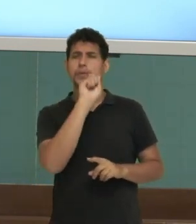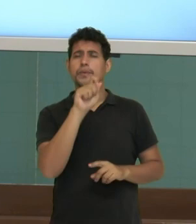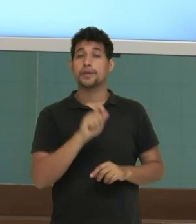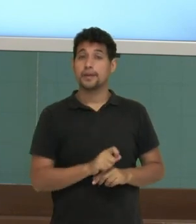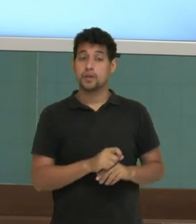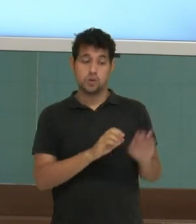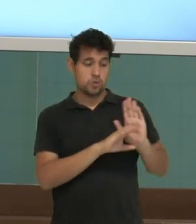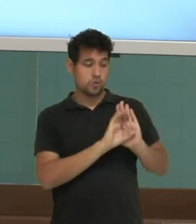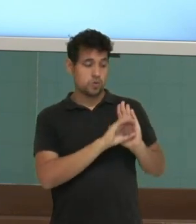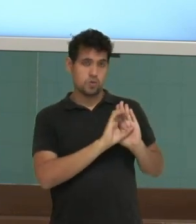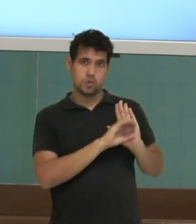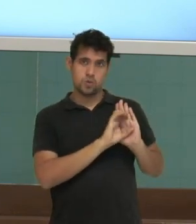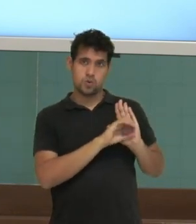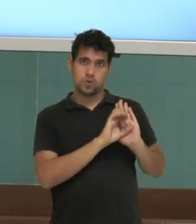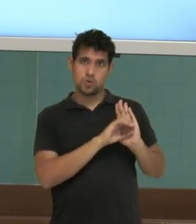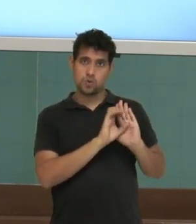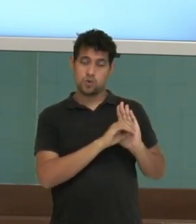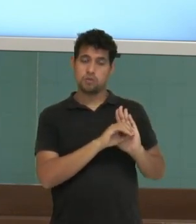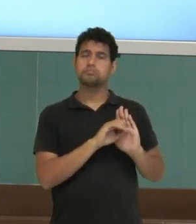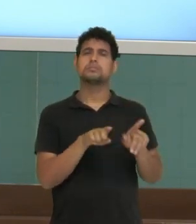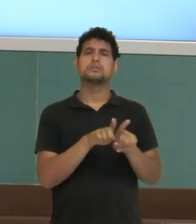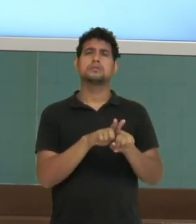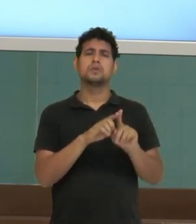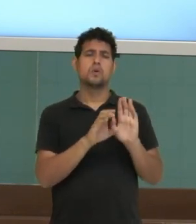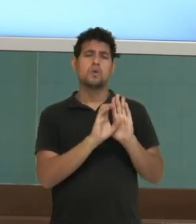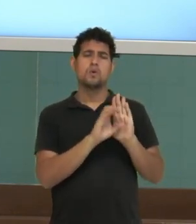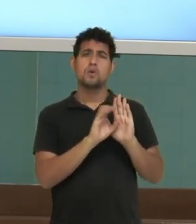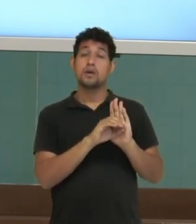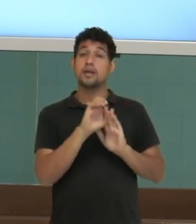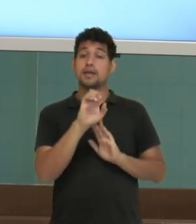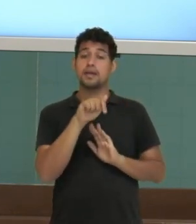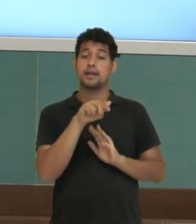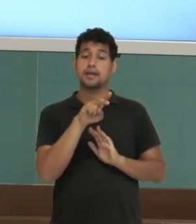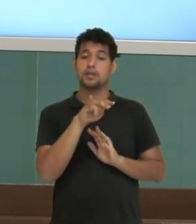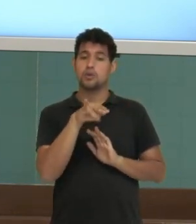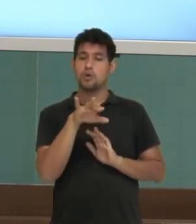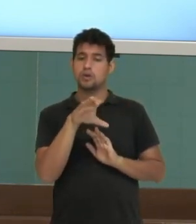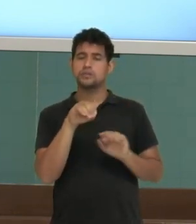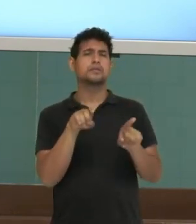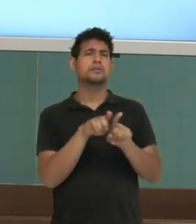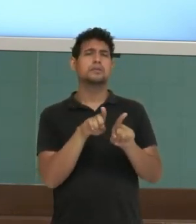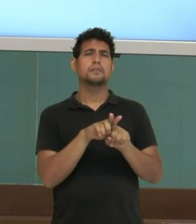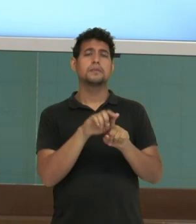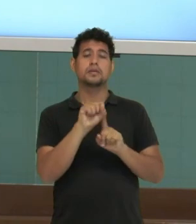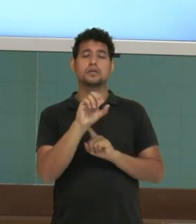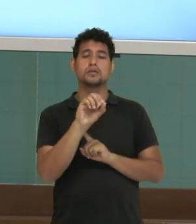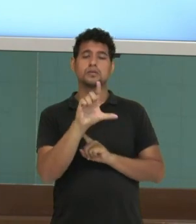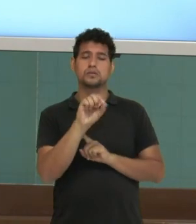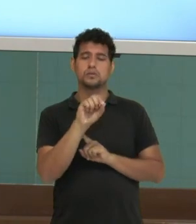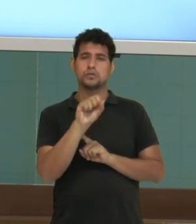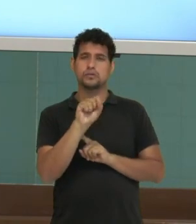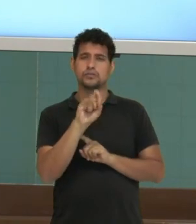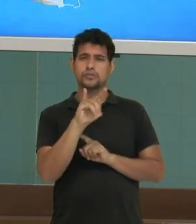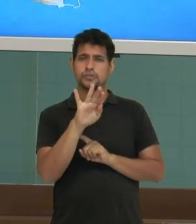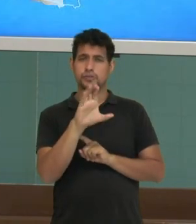o conceito de estações do ano, o conceito de equinócio e o conceito de